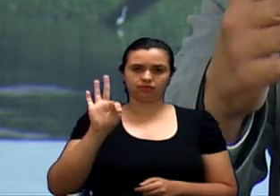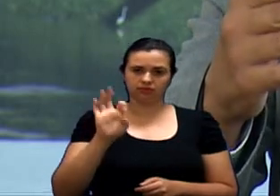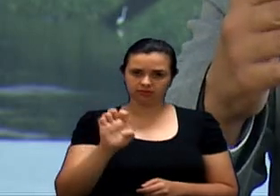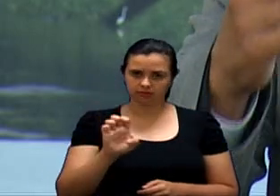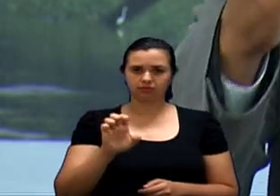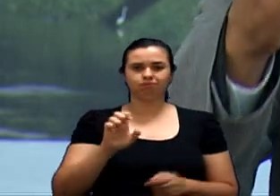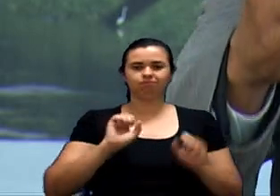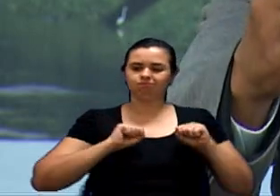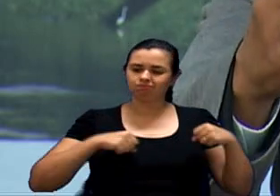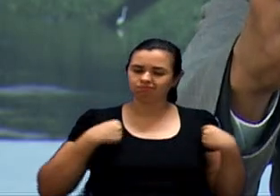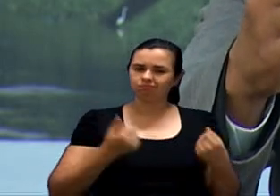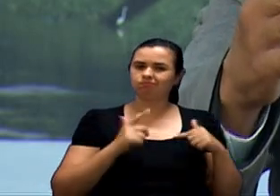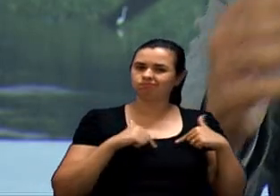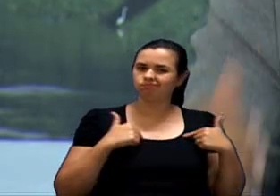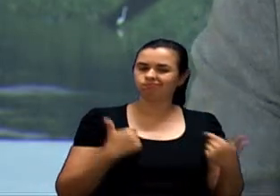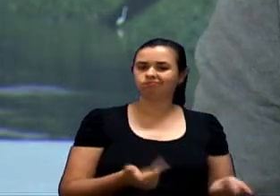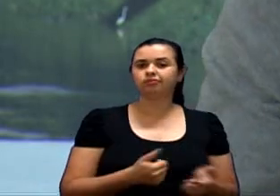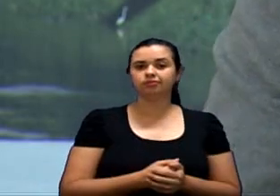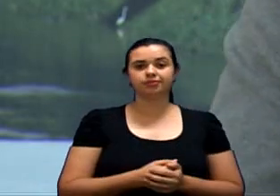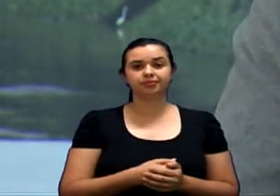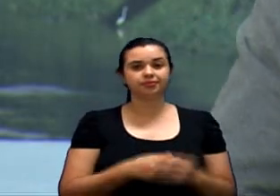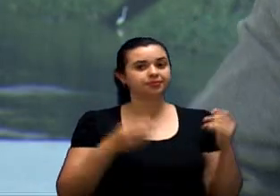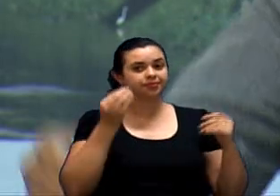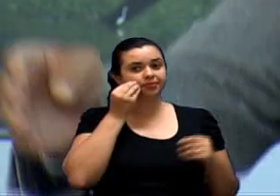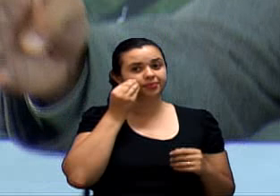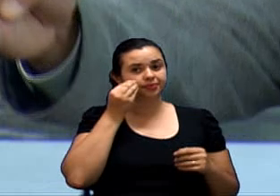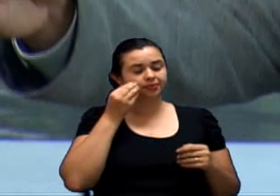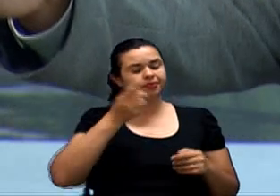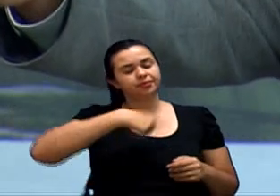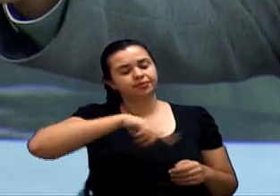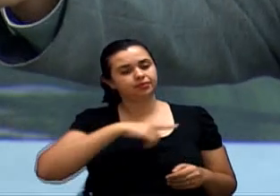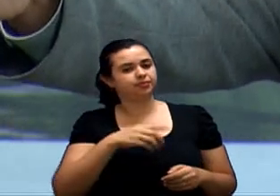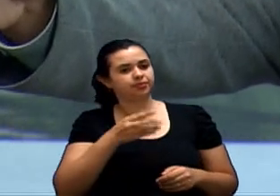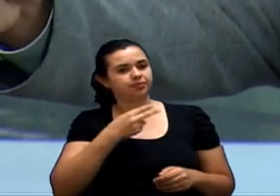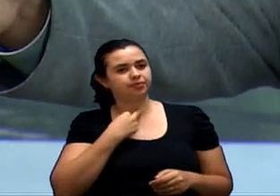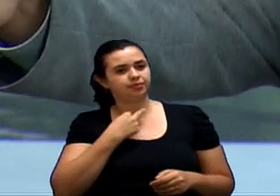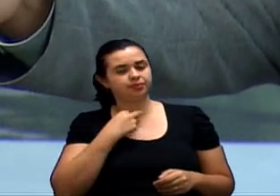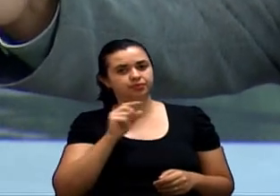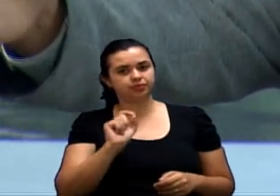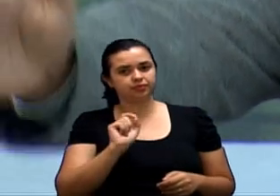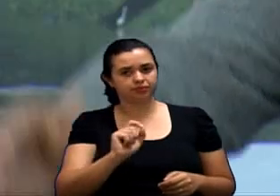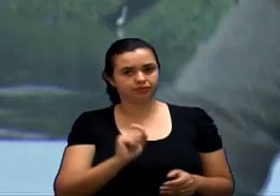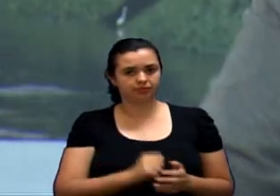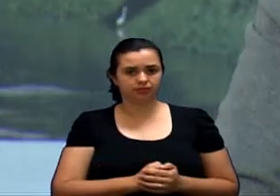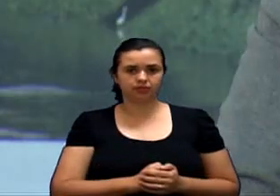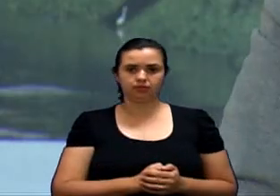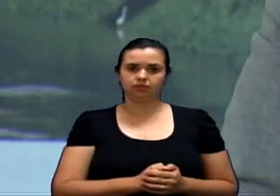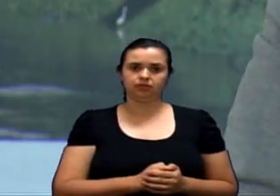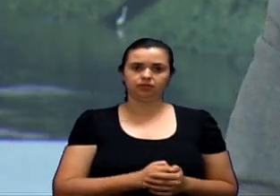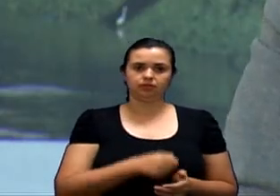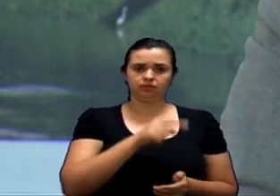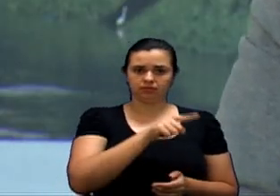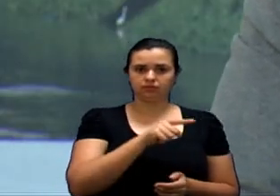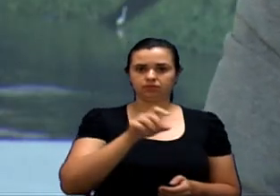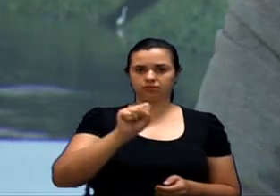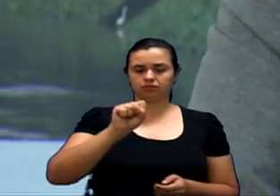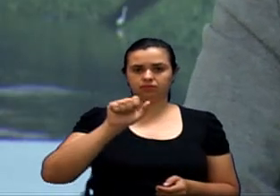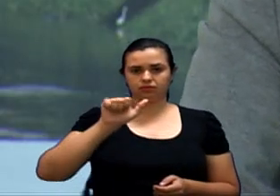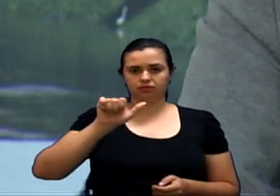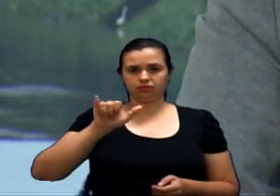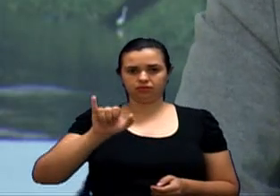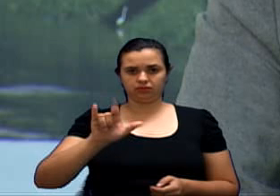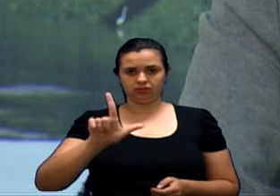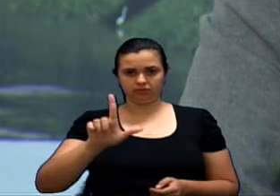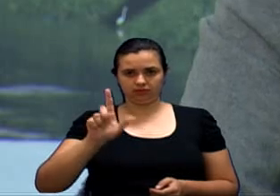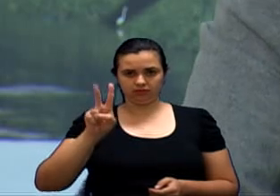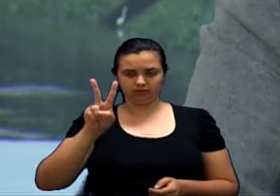muitas lutas, conseguimos fazer a implantação. E eu não posso deixar de dizer, Nenê, que o Tonão Silvano foi um dos responsáveis por